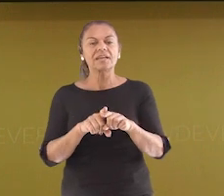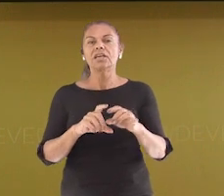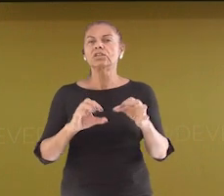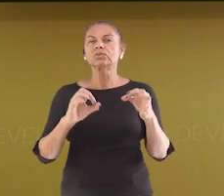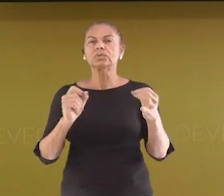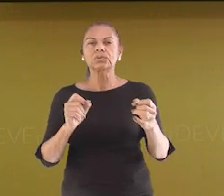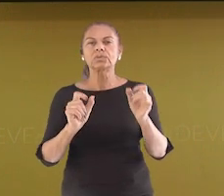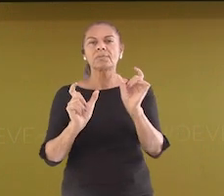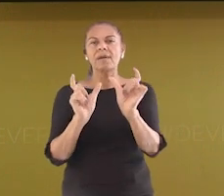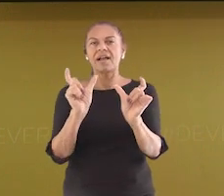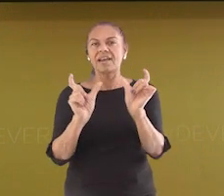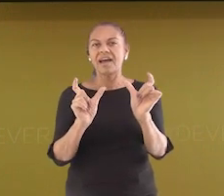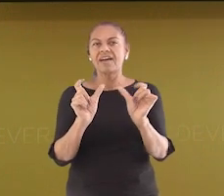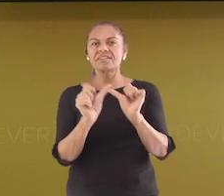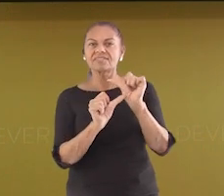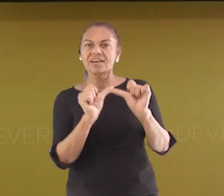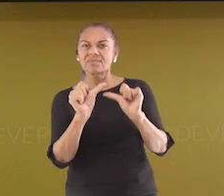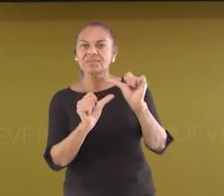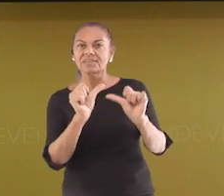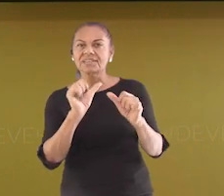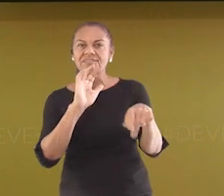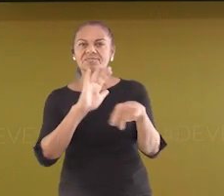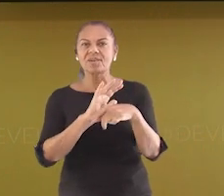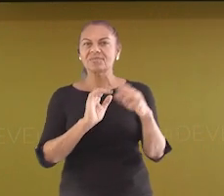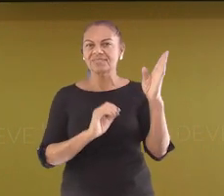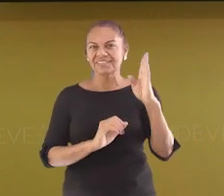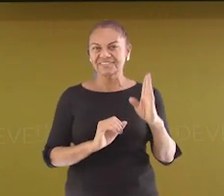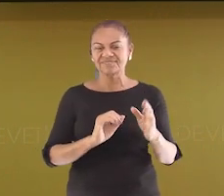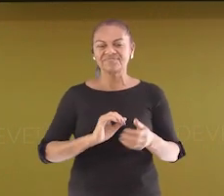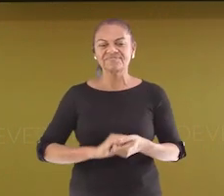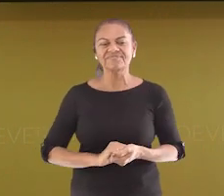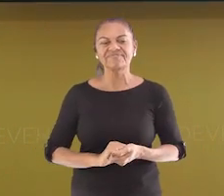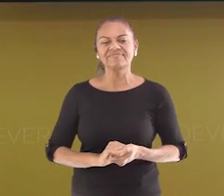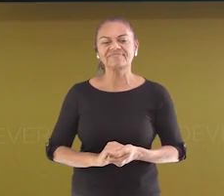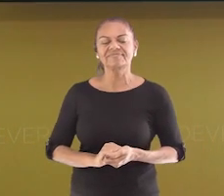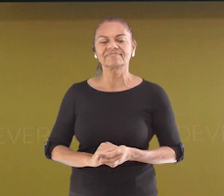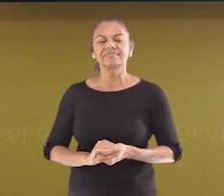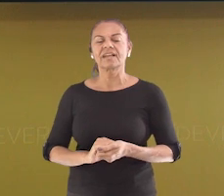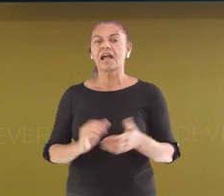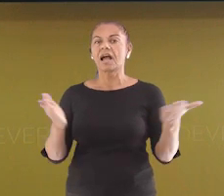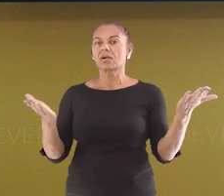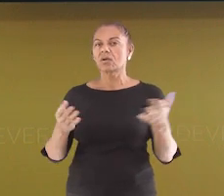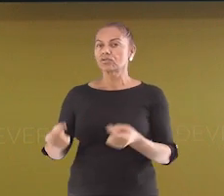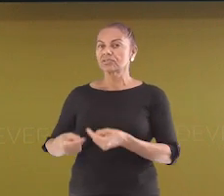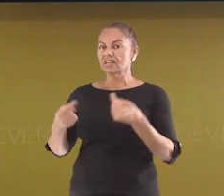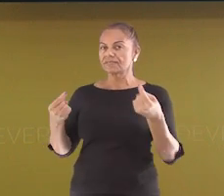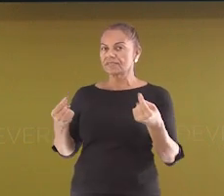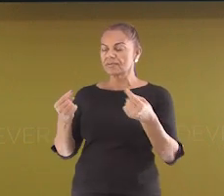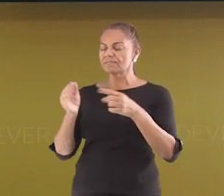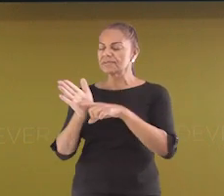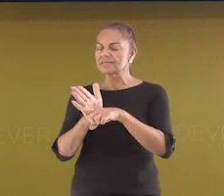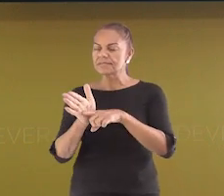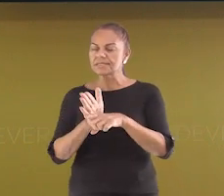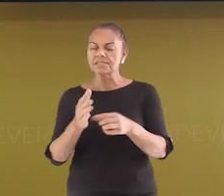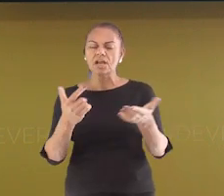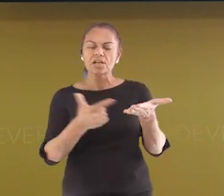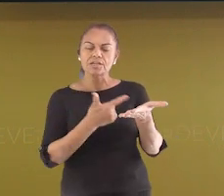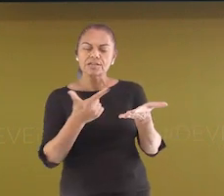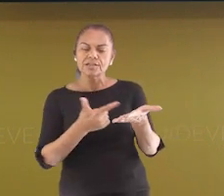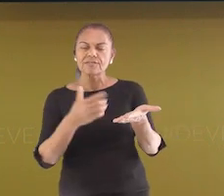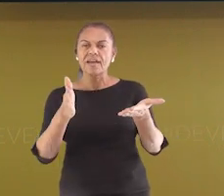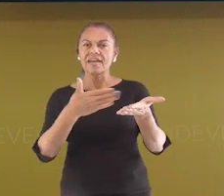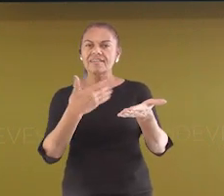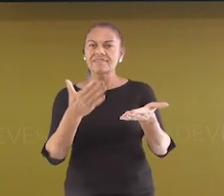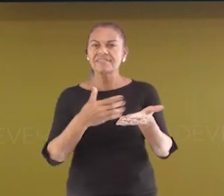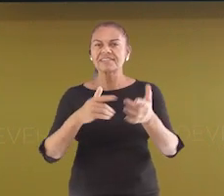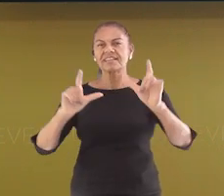português brasileiro. E, antes de nos despedirmos, que tal um desafio? Pesquisem em livros,